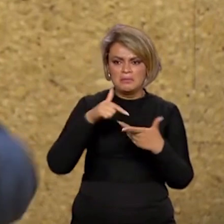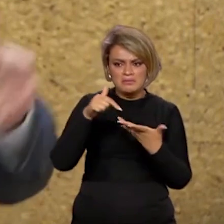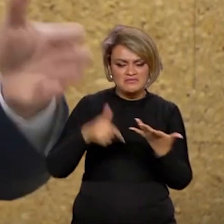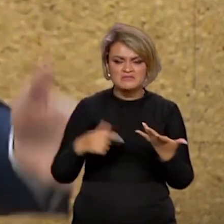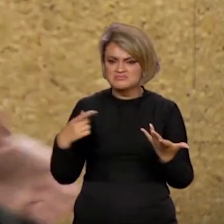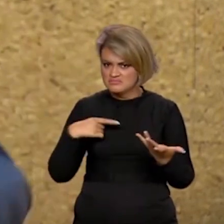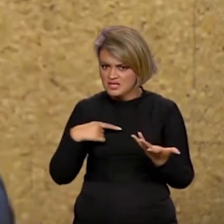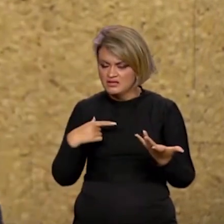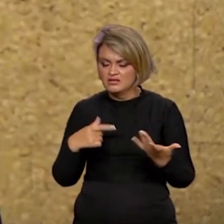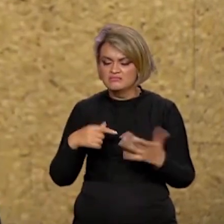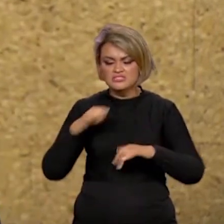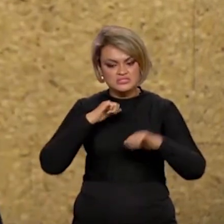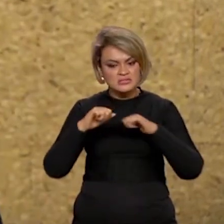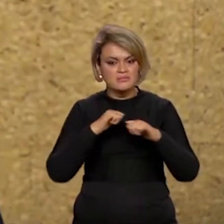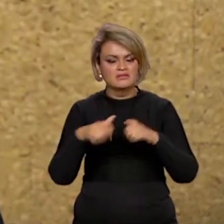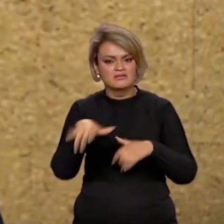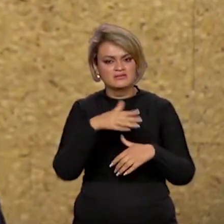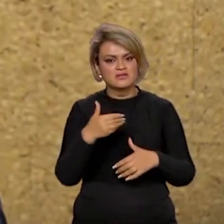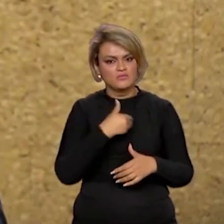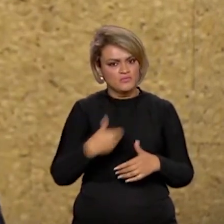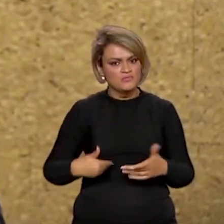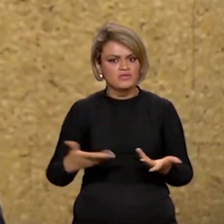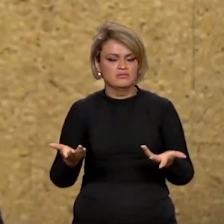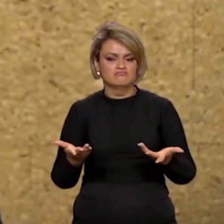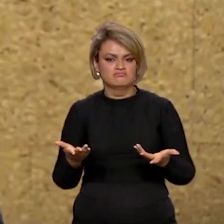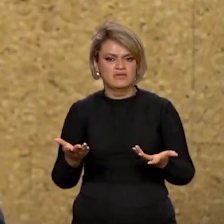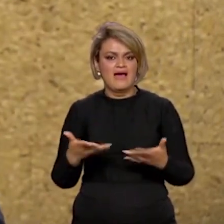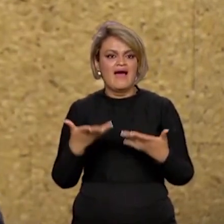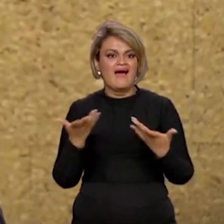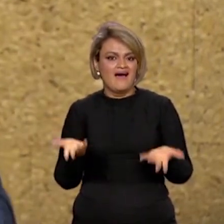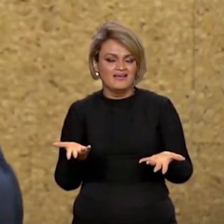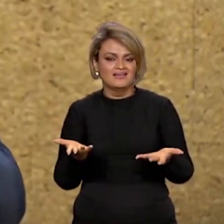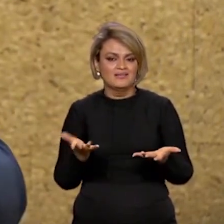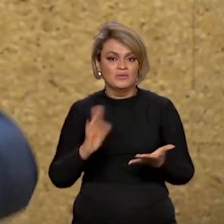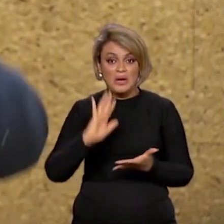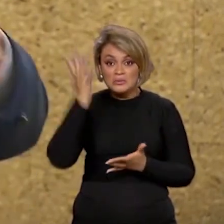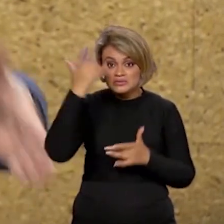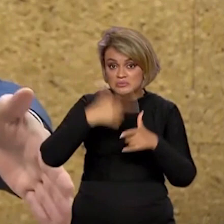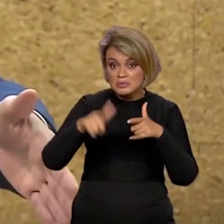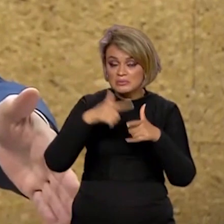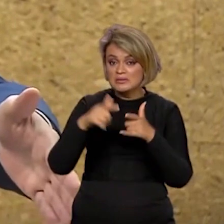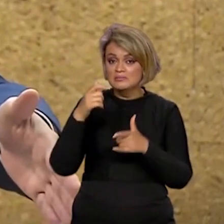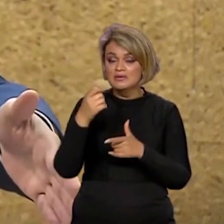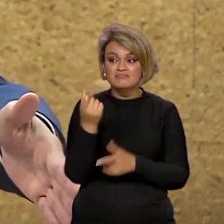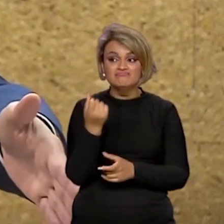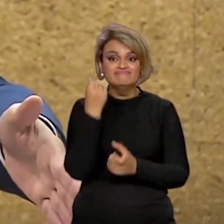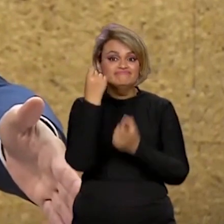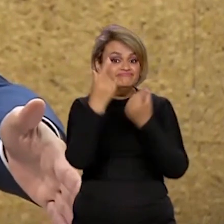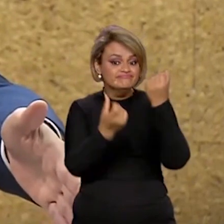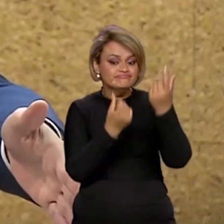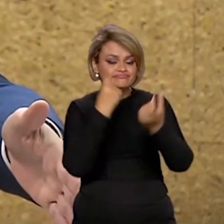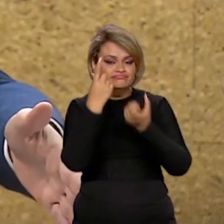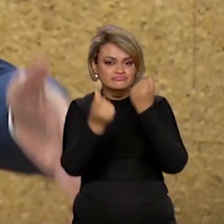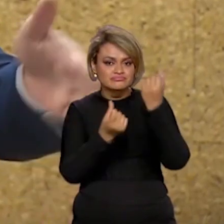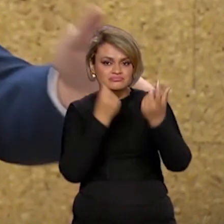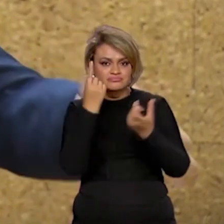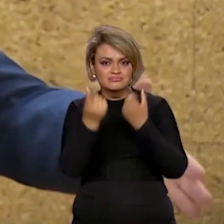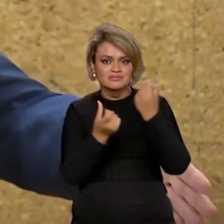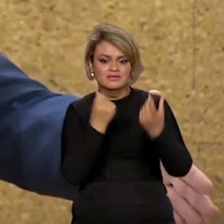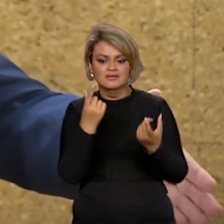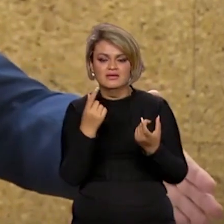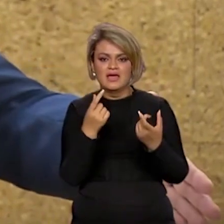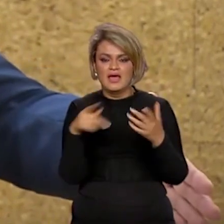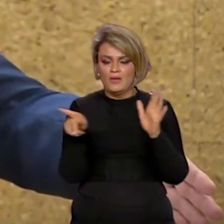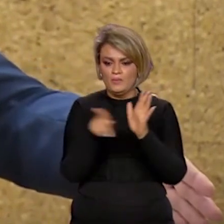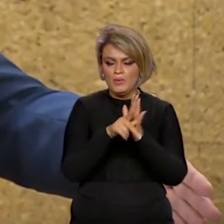sociedade para a gente debater dentro do governo, quando tem um problema que é pontual, que não é